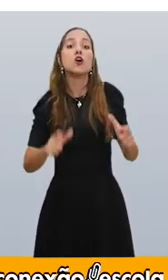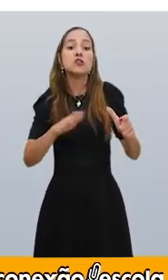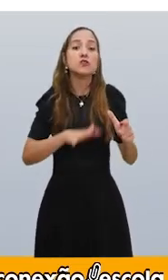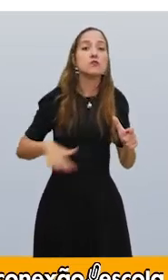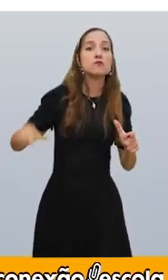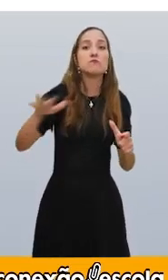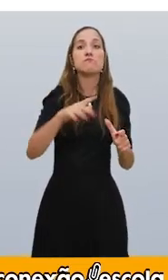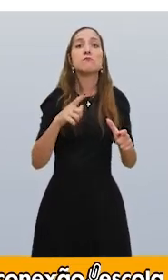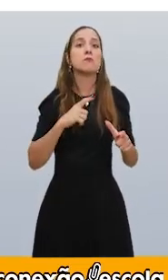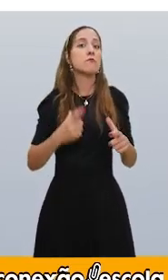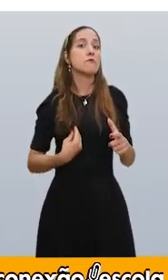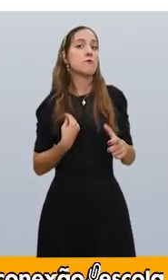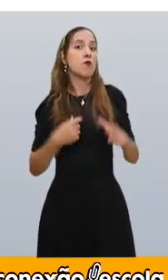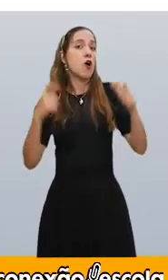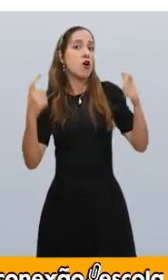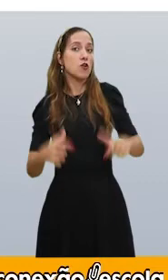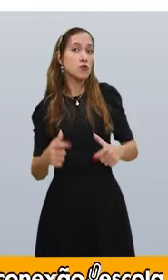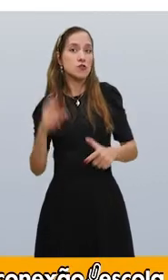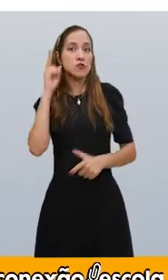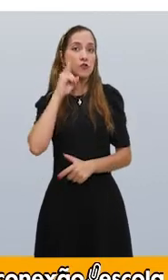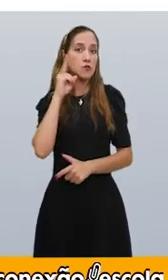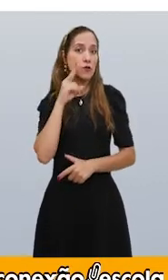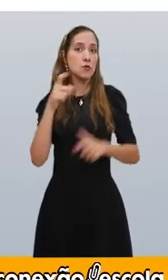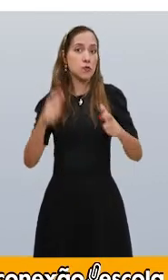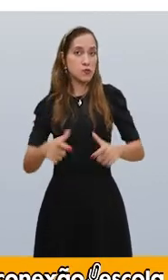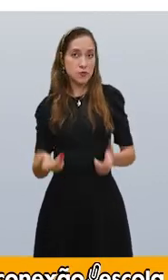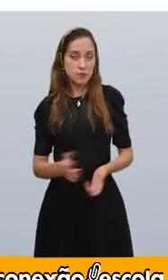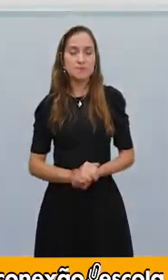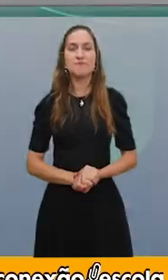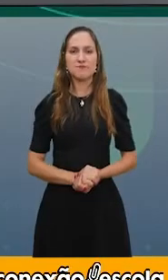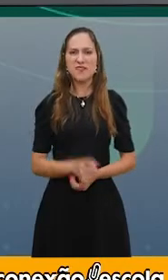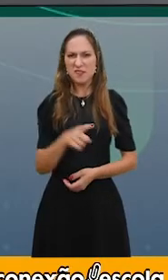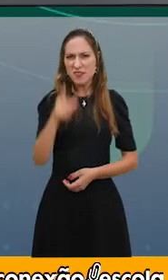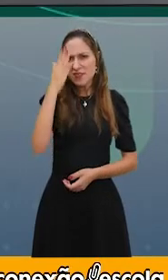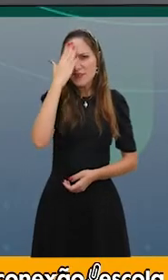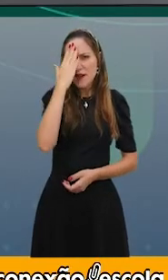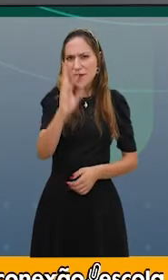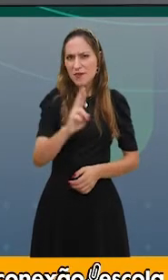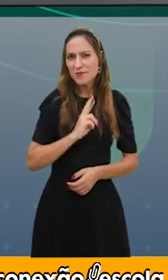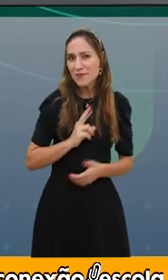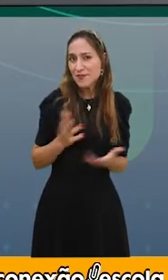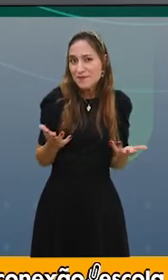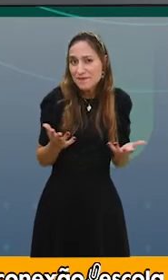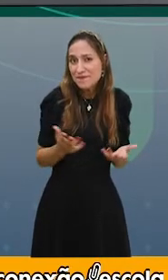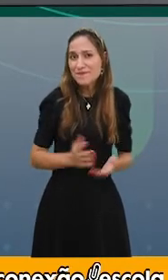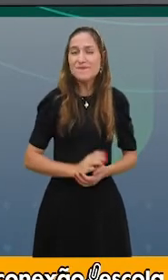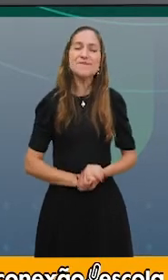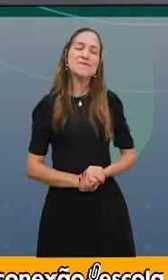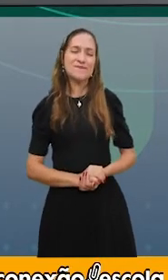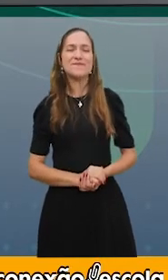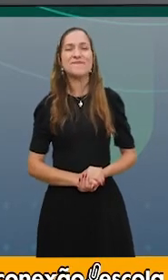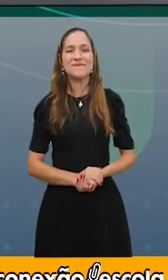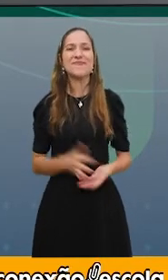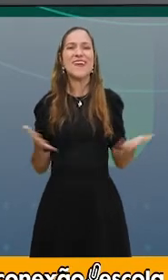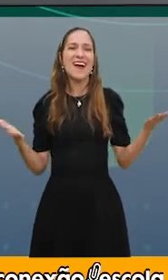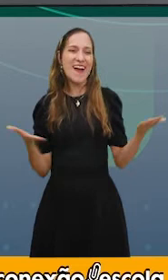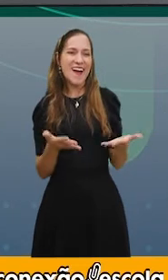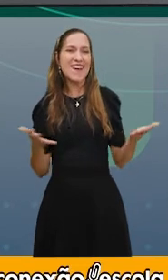o espaço? Quais são os ambientes que acontecem nessa história? E aí, sabe